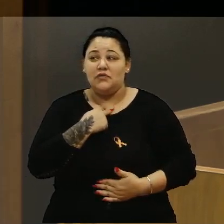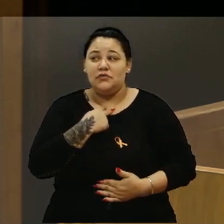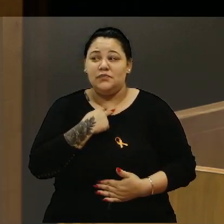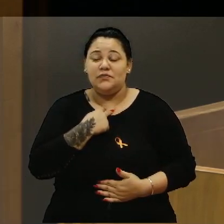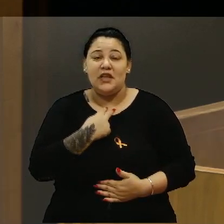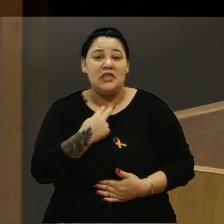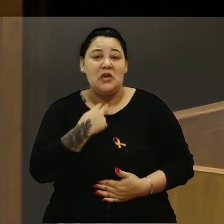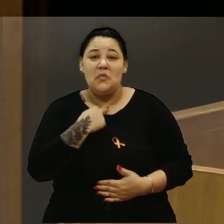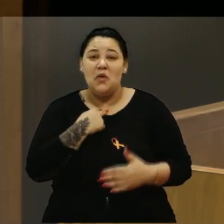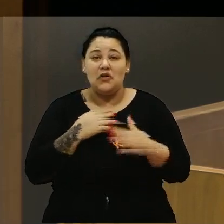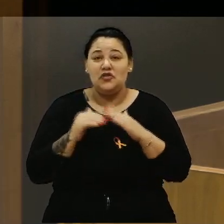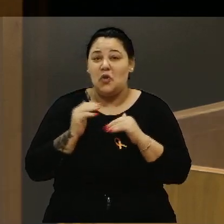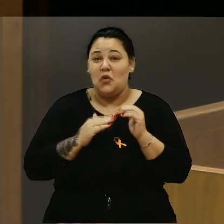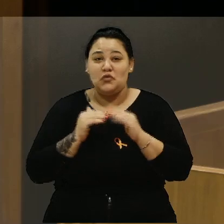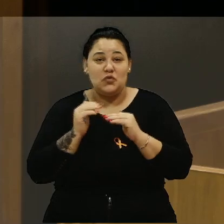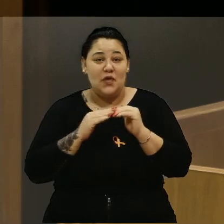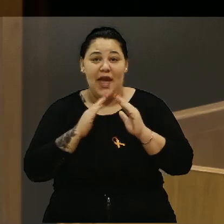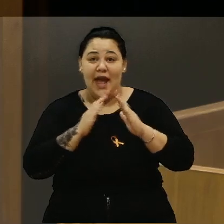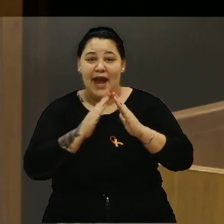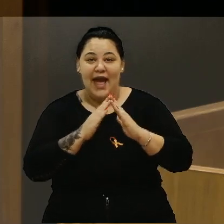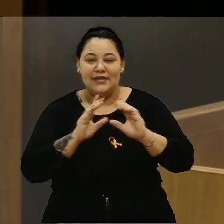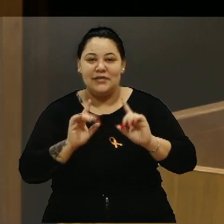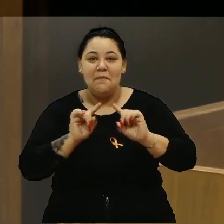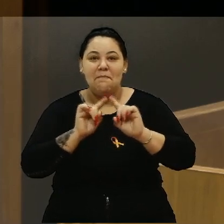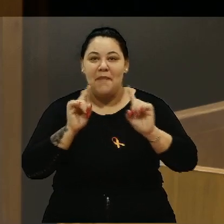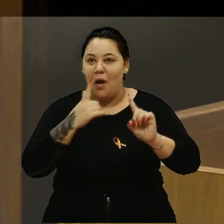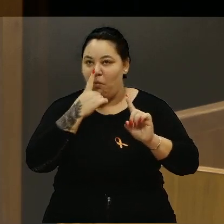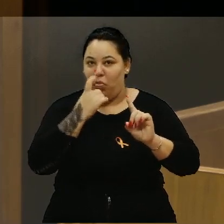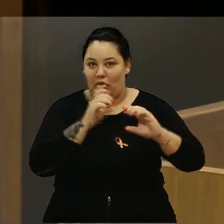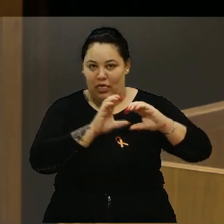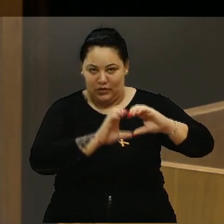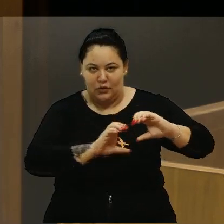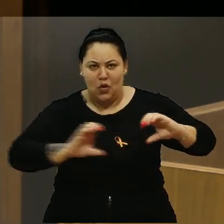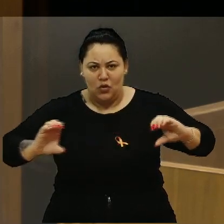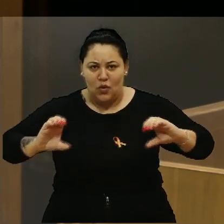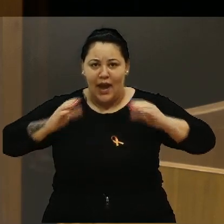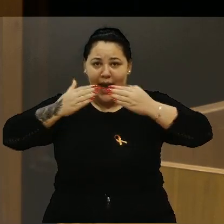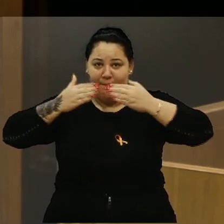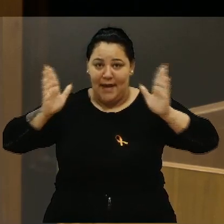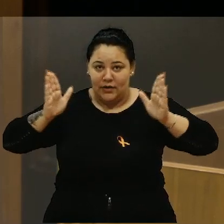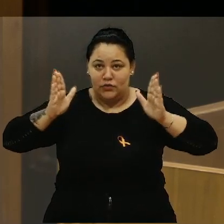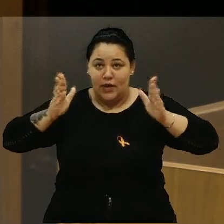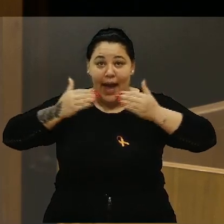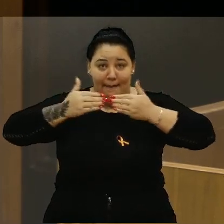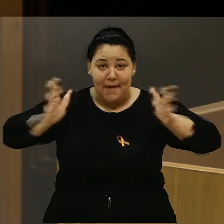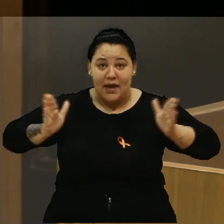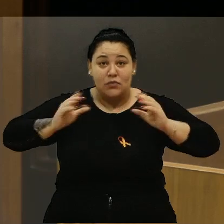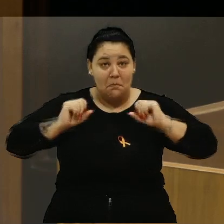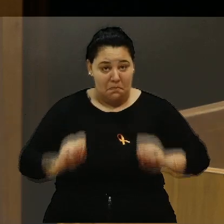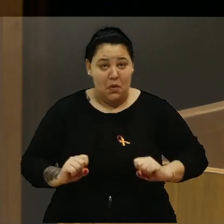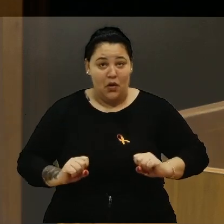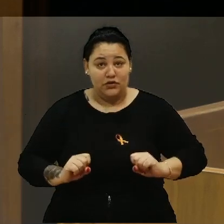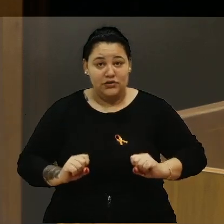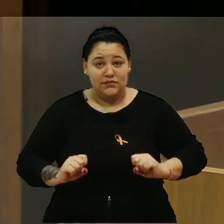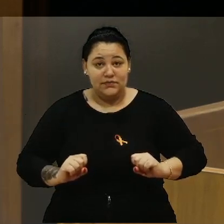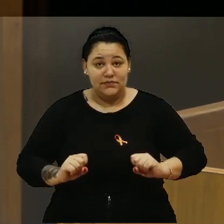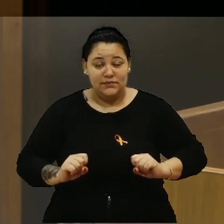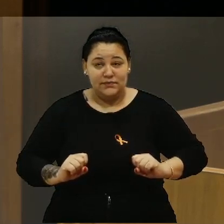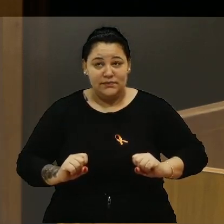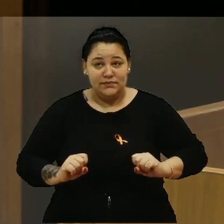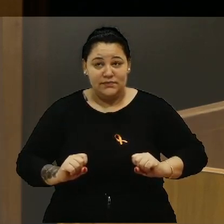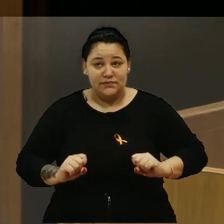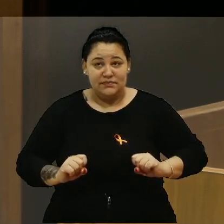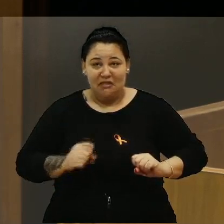construir a casa para o filho, mas o esgoto a céu aberto, senhoras e senhores, pode